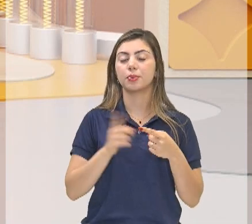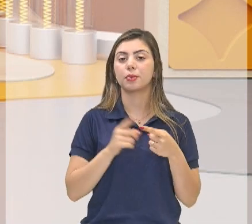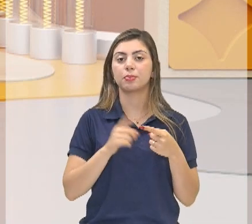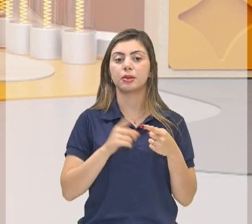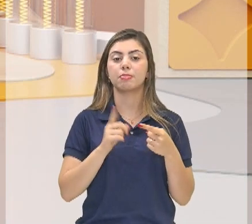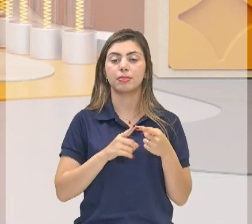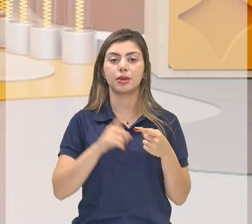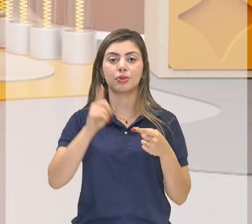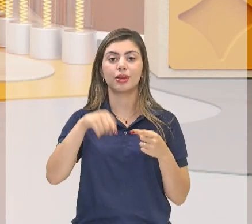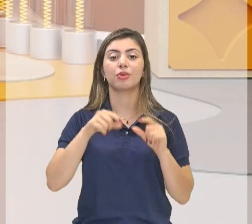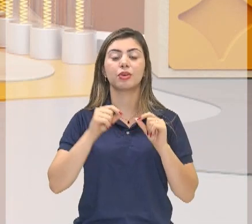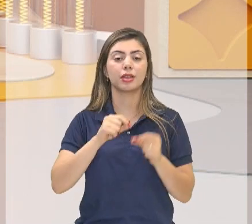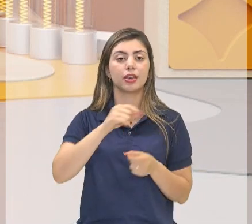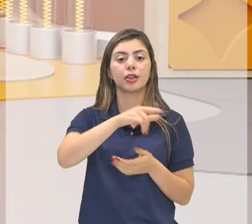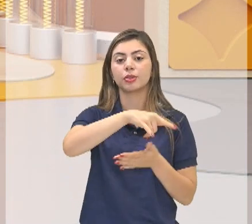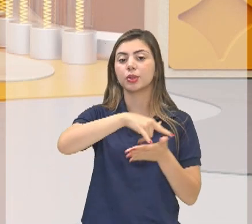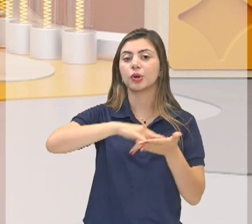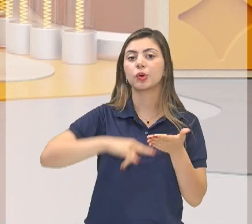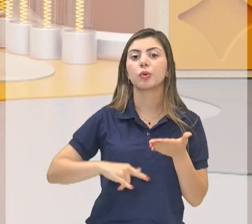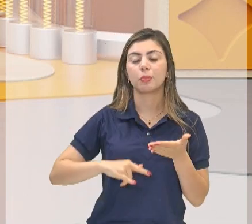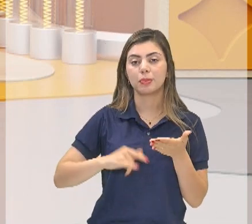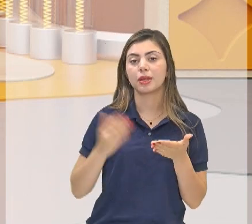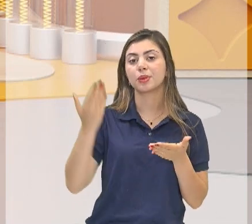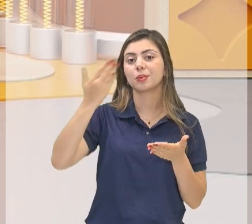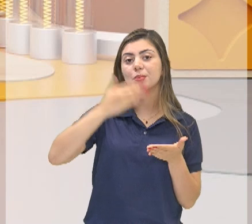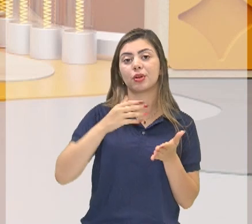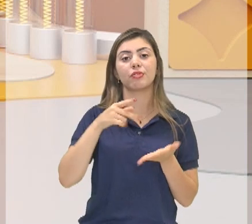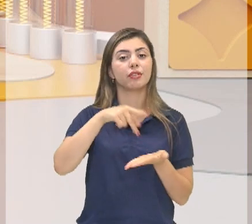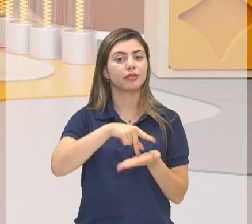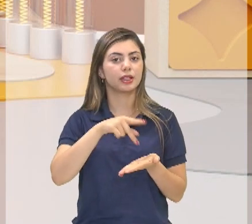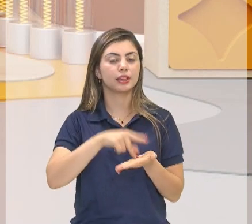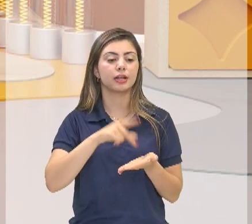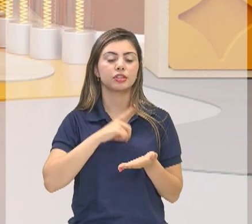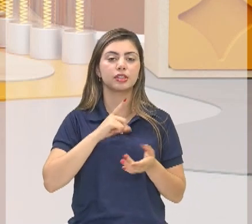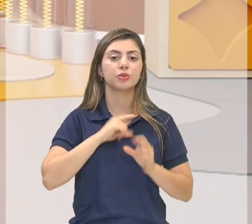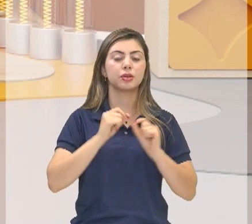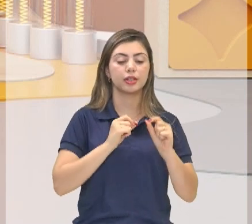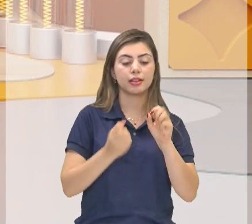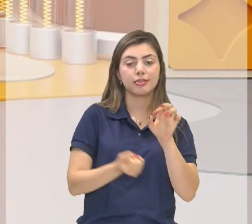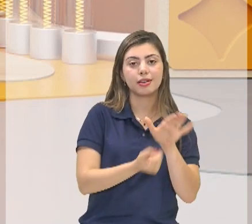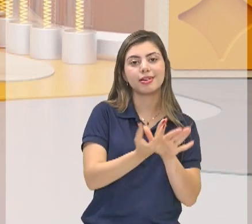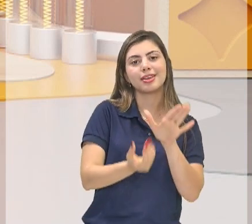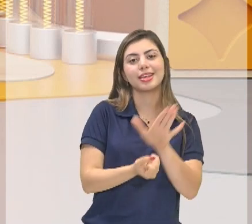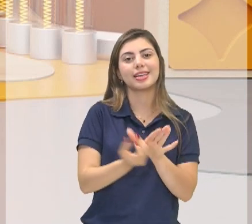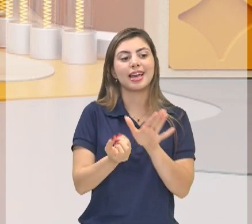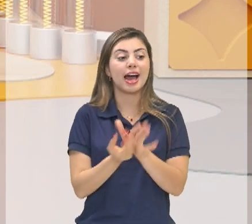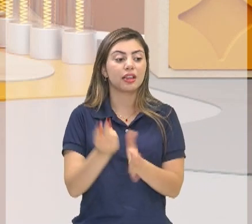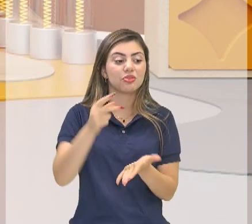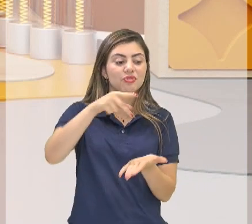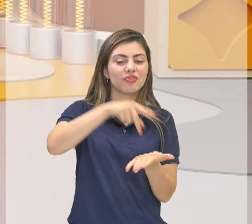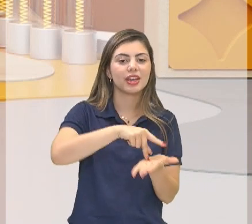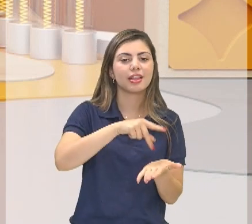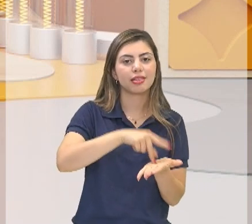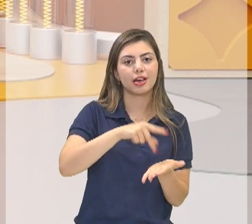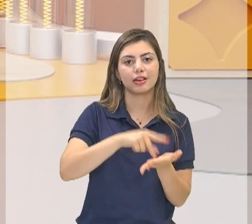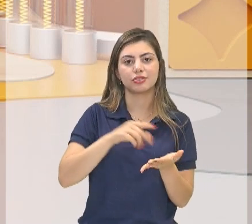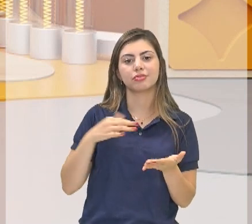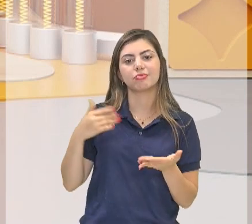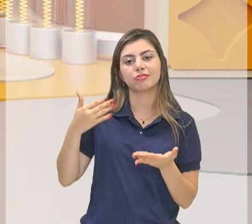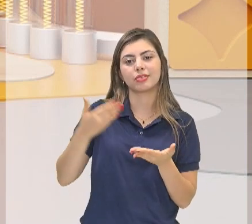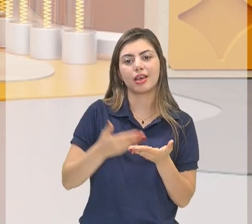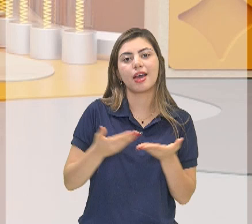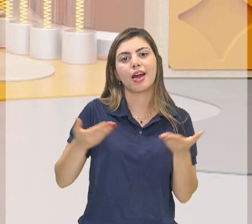ou diretas é tudo aquilo que foi produzido e que existe ainda, né,